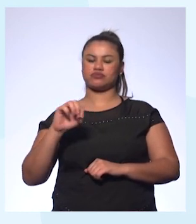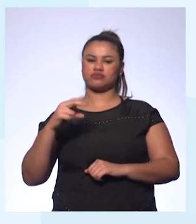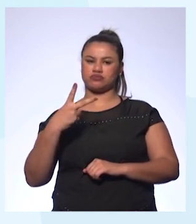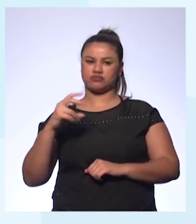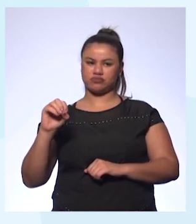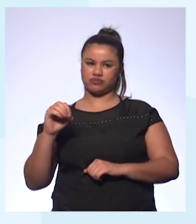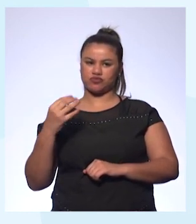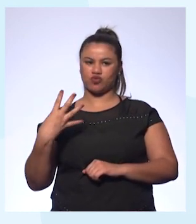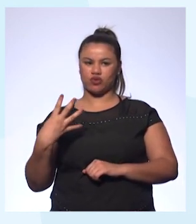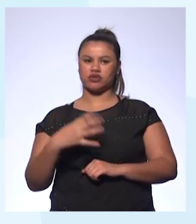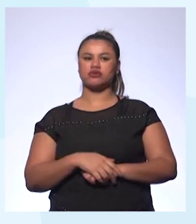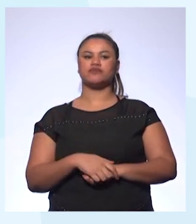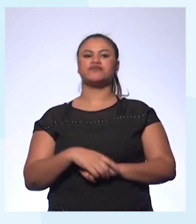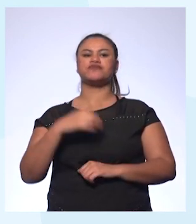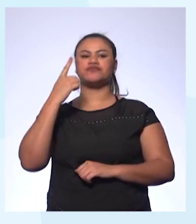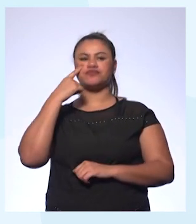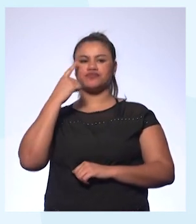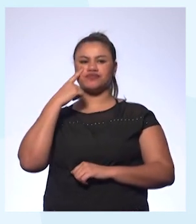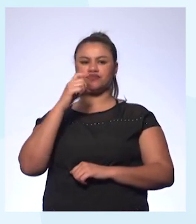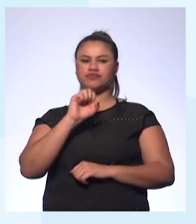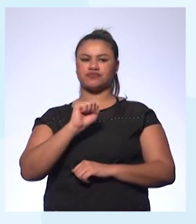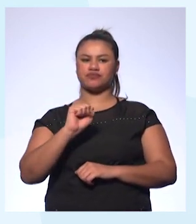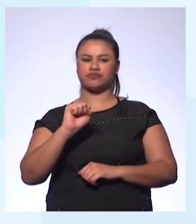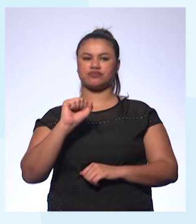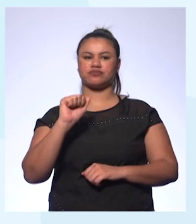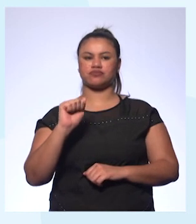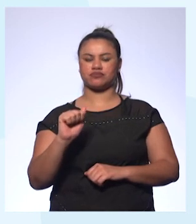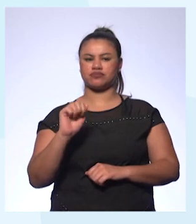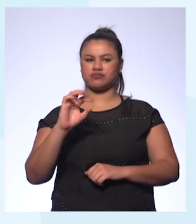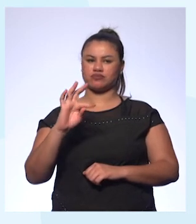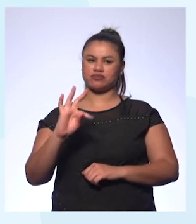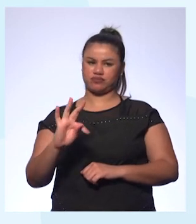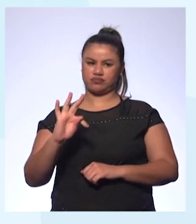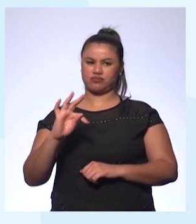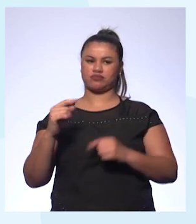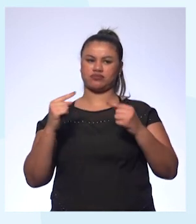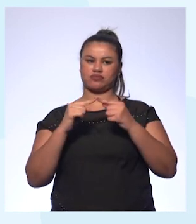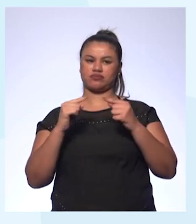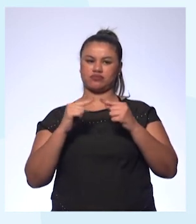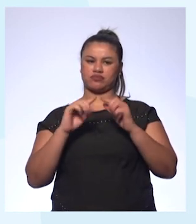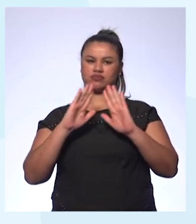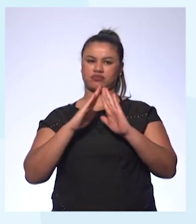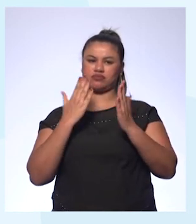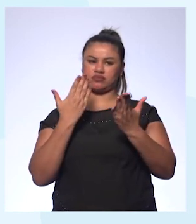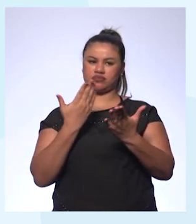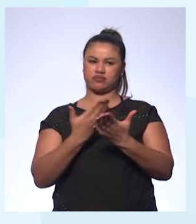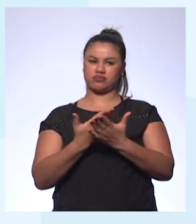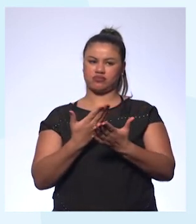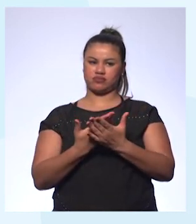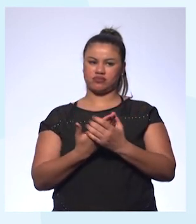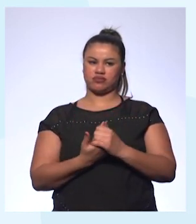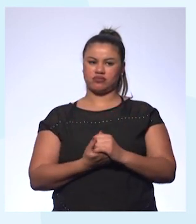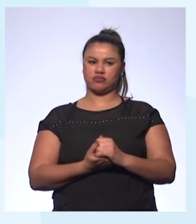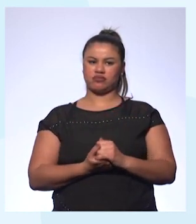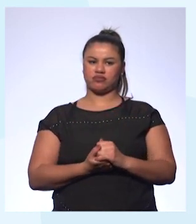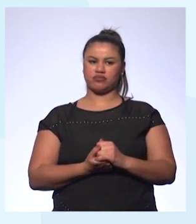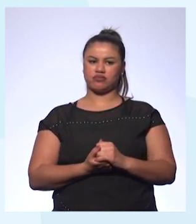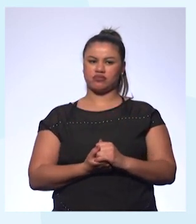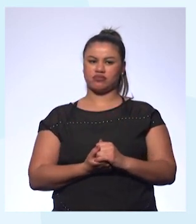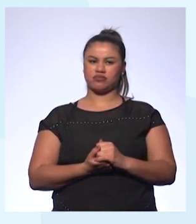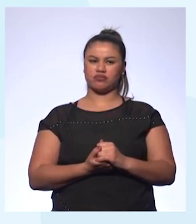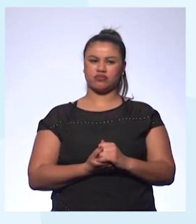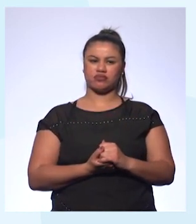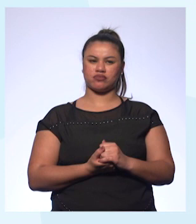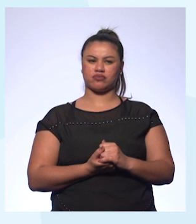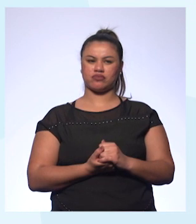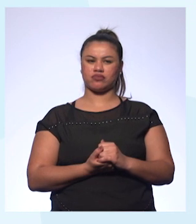montar frases vou explicar a palavra essa sigla aí essa ET quer dizer escola escola ST aptitude Test